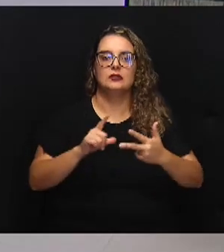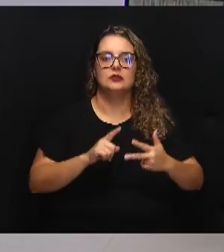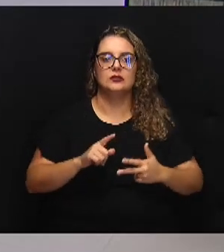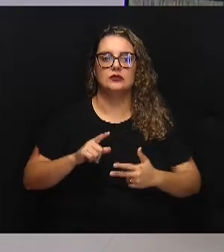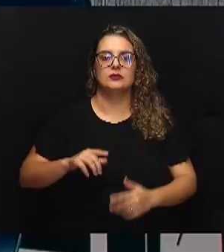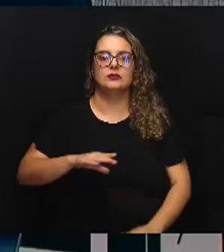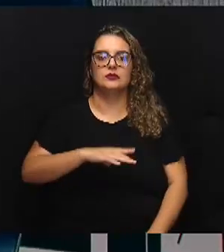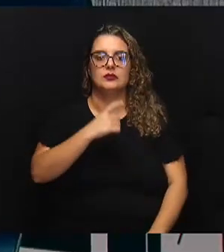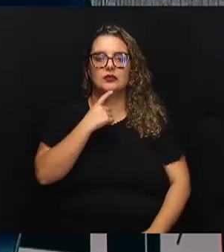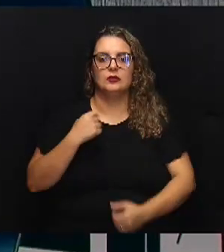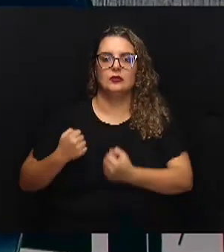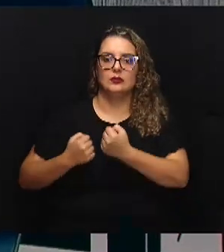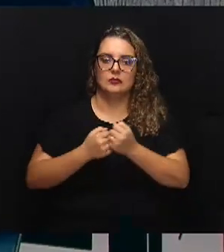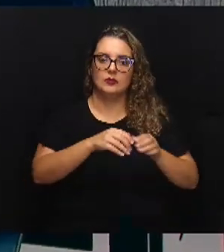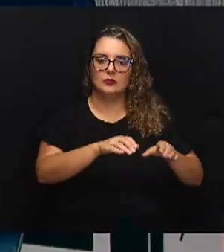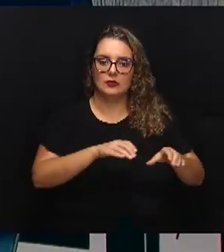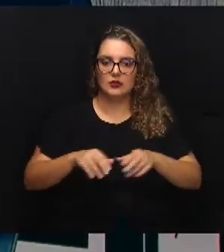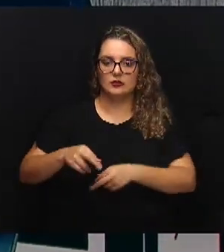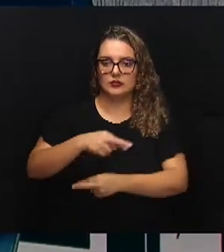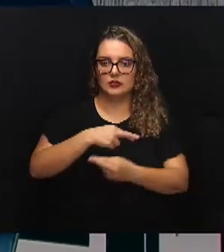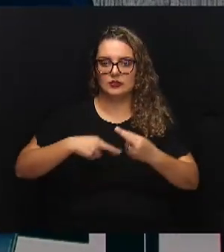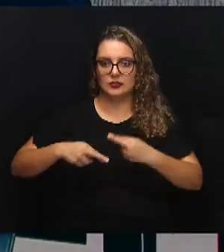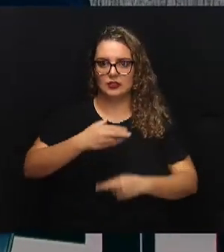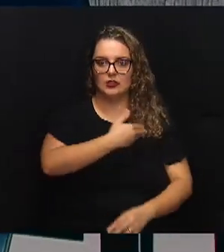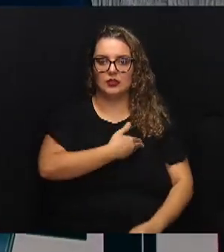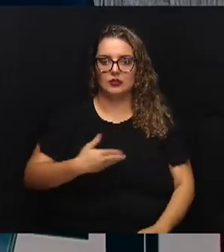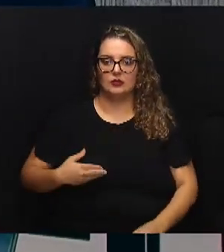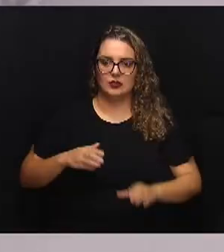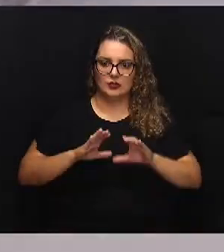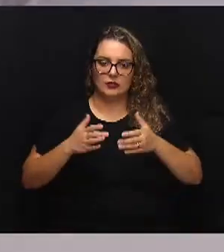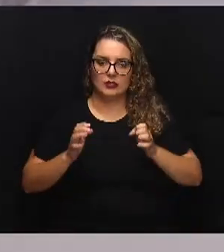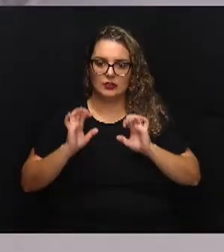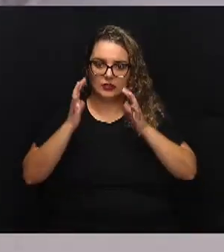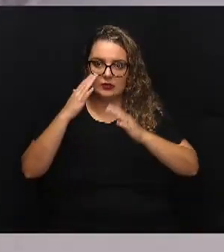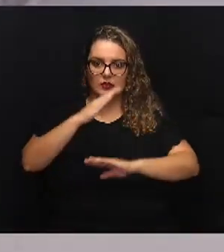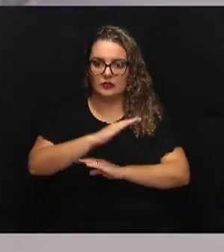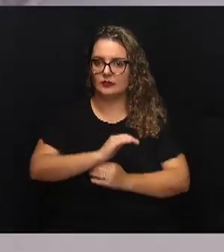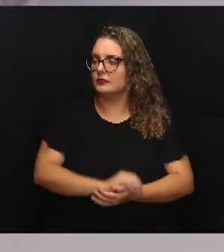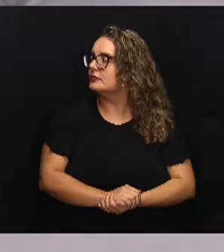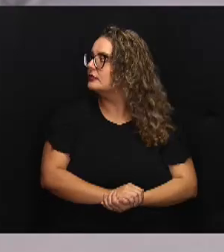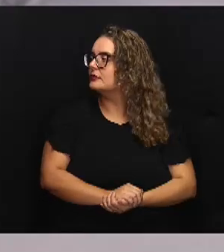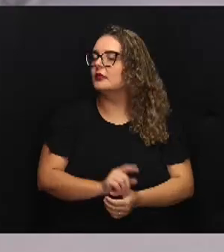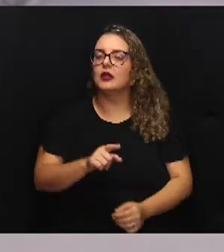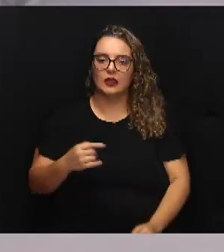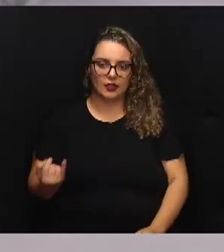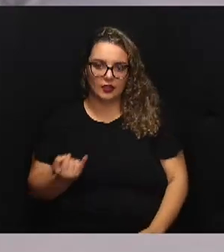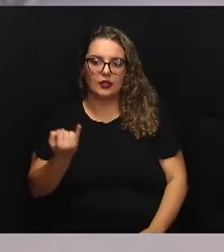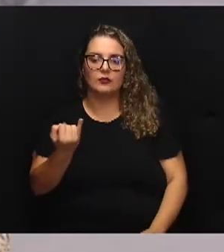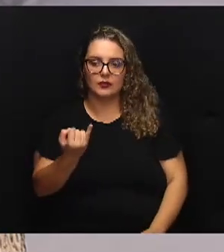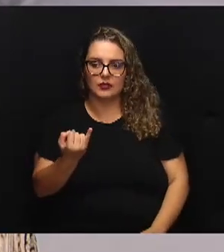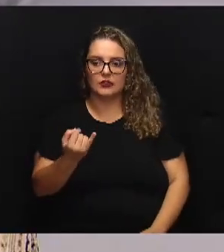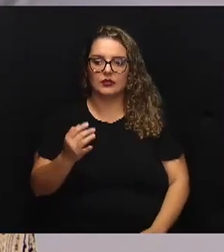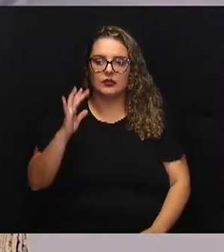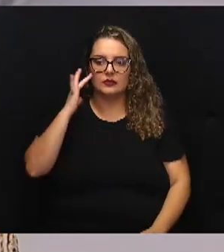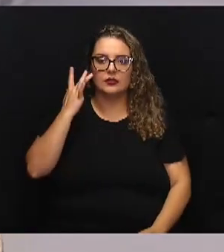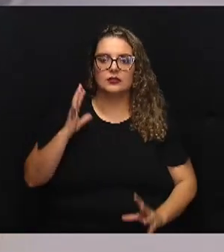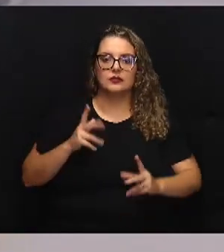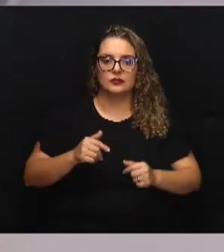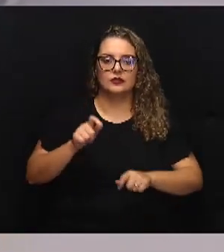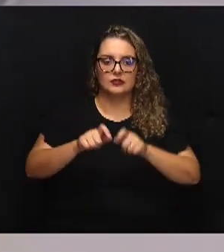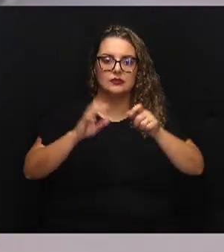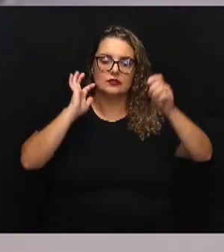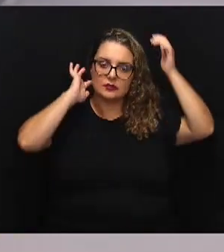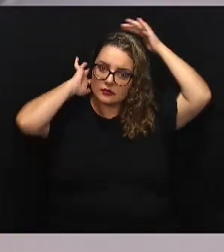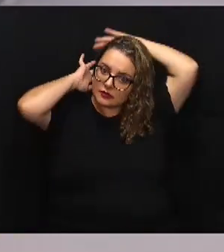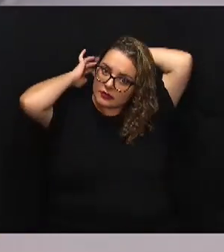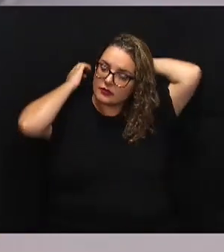da Coordenadoria de Relações Públicas e Cerimonial da Câmara. É muito importante, né? Acho que todas as pessoas deveriam,